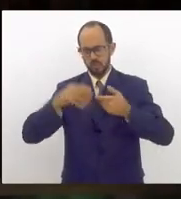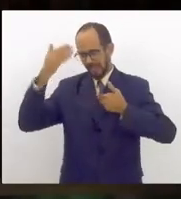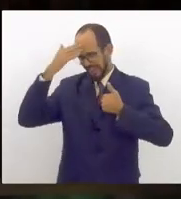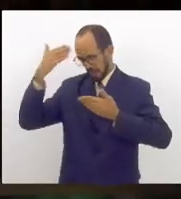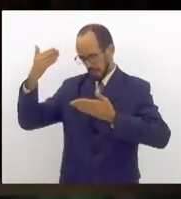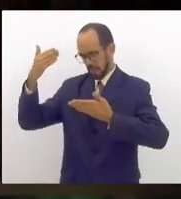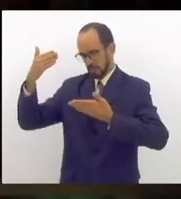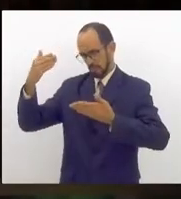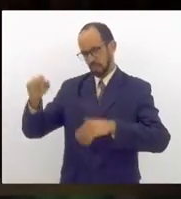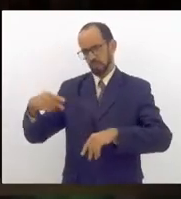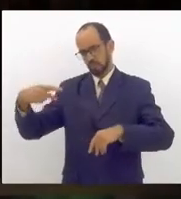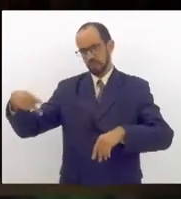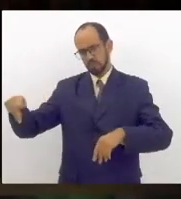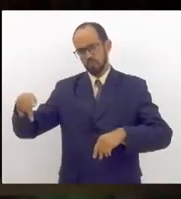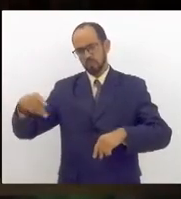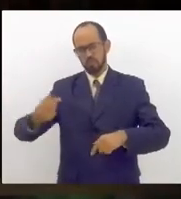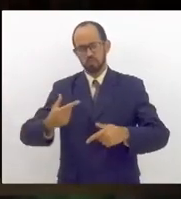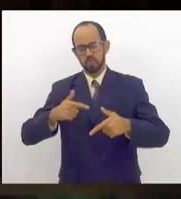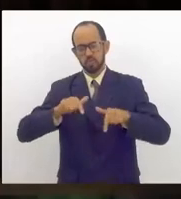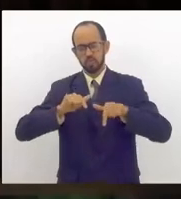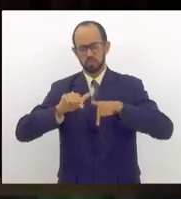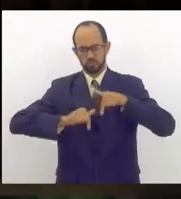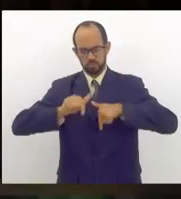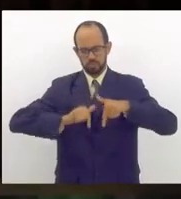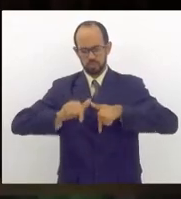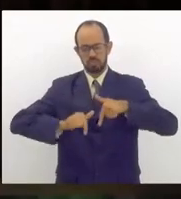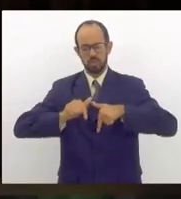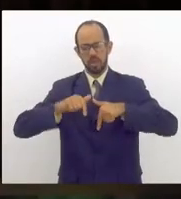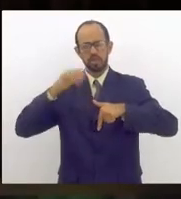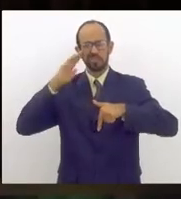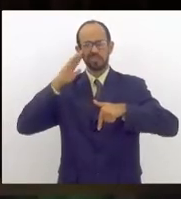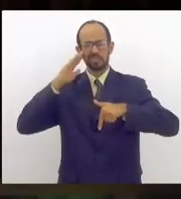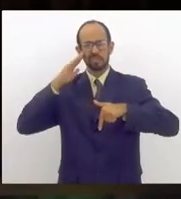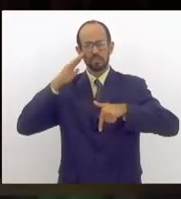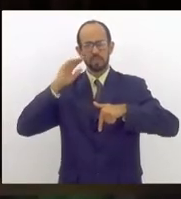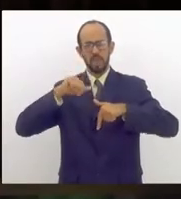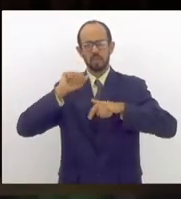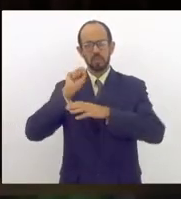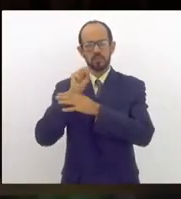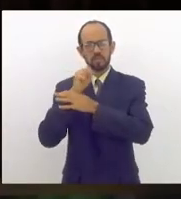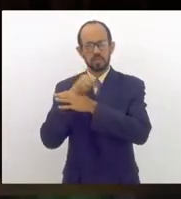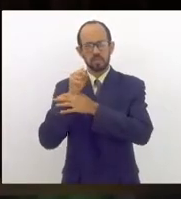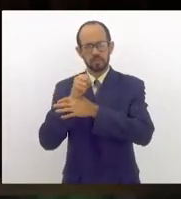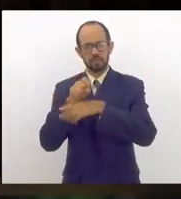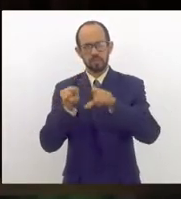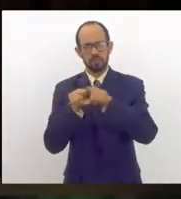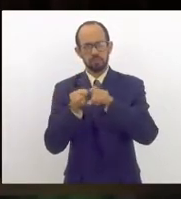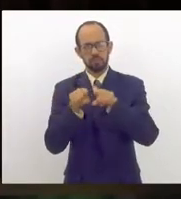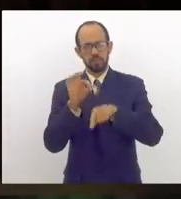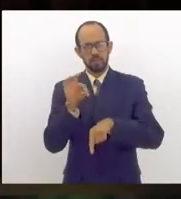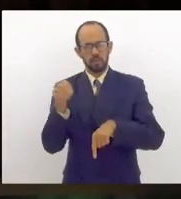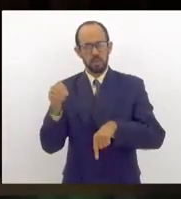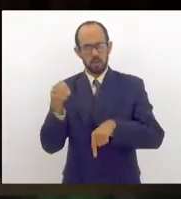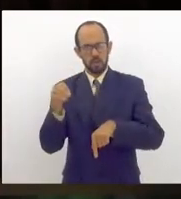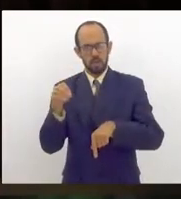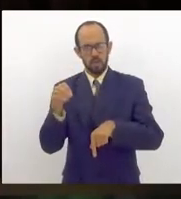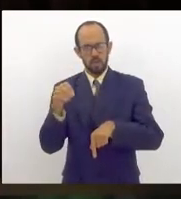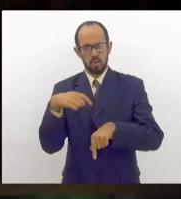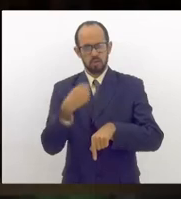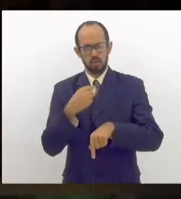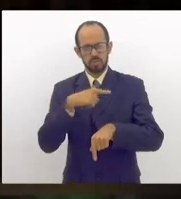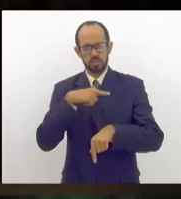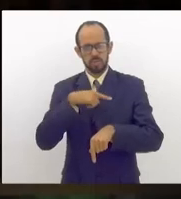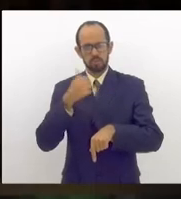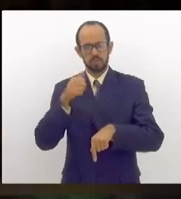agradecidos pela sua acolhida pelo seu entendimento da fisioterapia da terapia ocupacional a fisioterapia tem 15